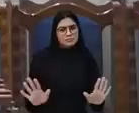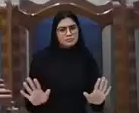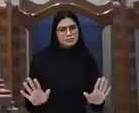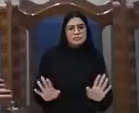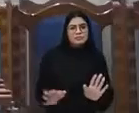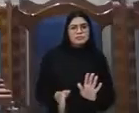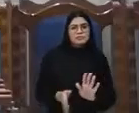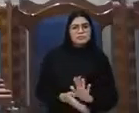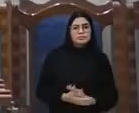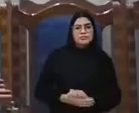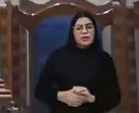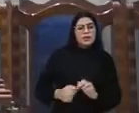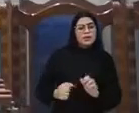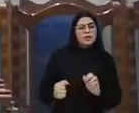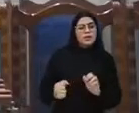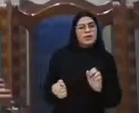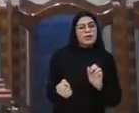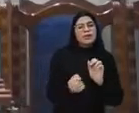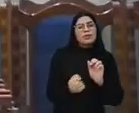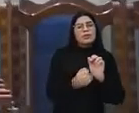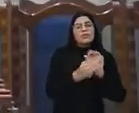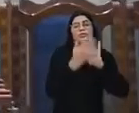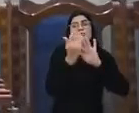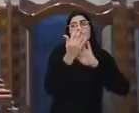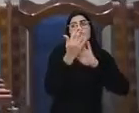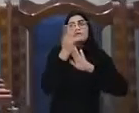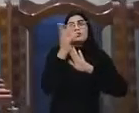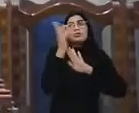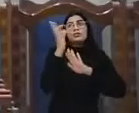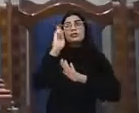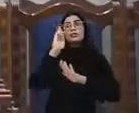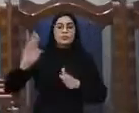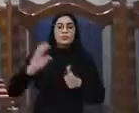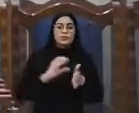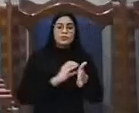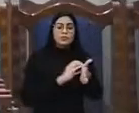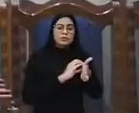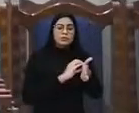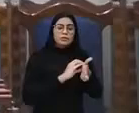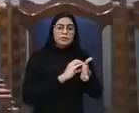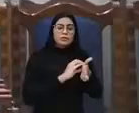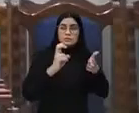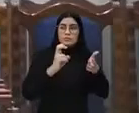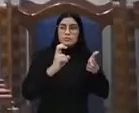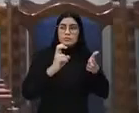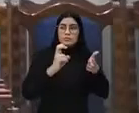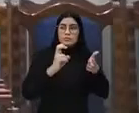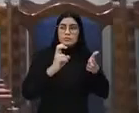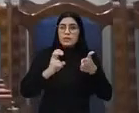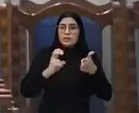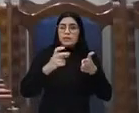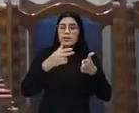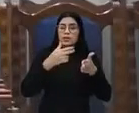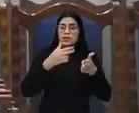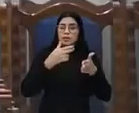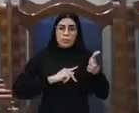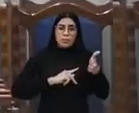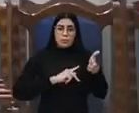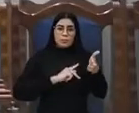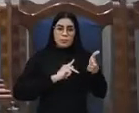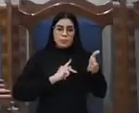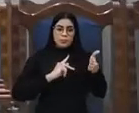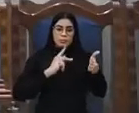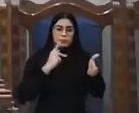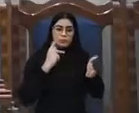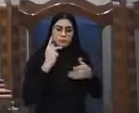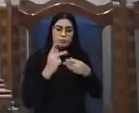Louvado seja o nome do Senhor. No versículo de número 25, o apóstolo vai dizer: nem